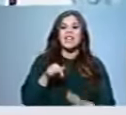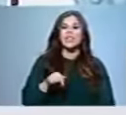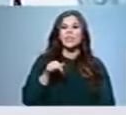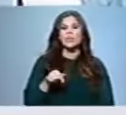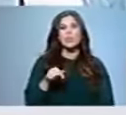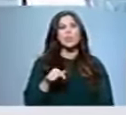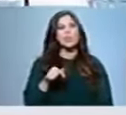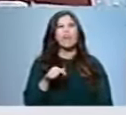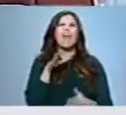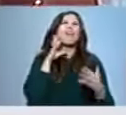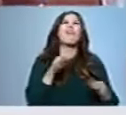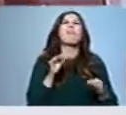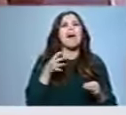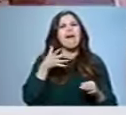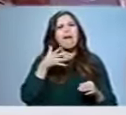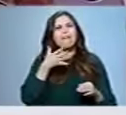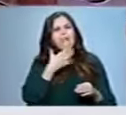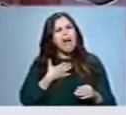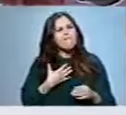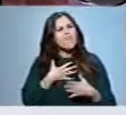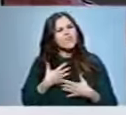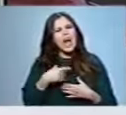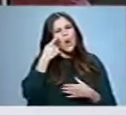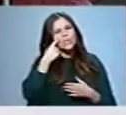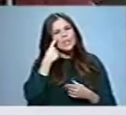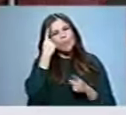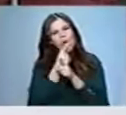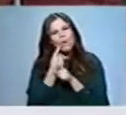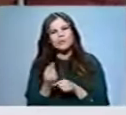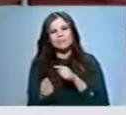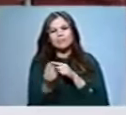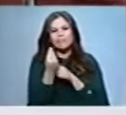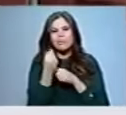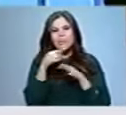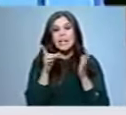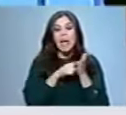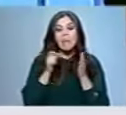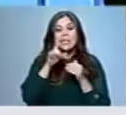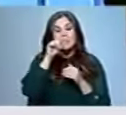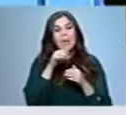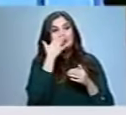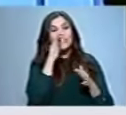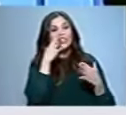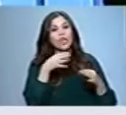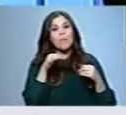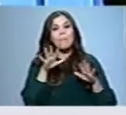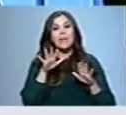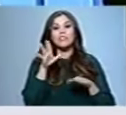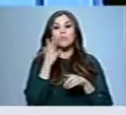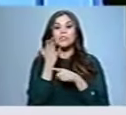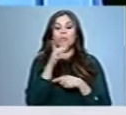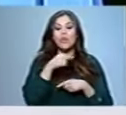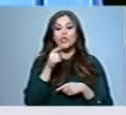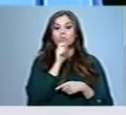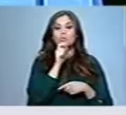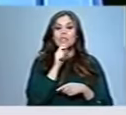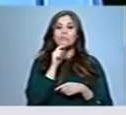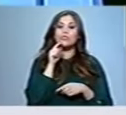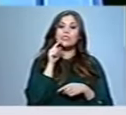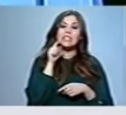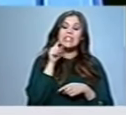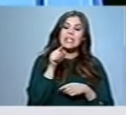Eu queria algo mais diferente. Os Estados Unidos também parece bastante corriqueiro, mas lá está, devido... Pá, nós podemos estar no Sul, no Tennessee ou no